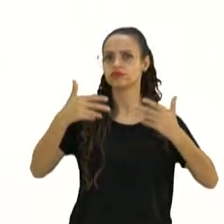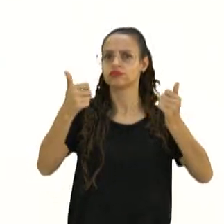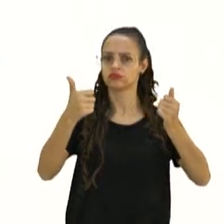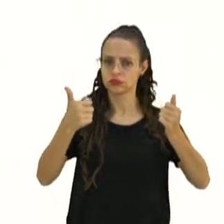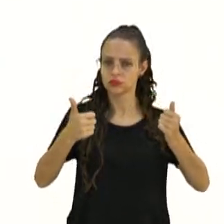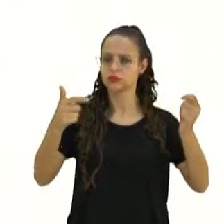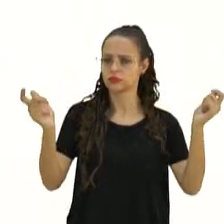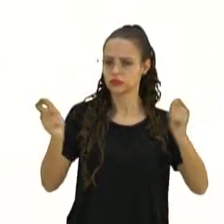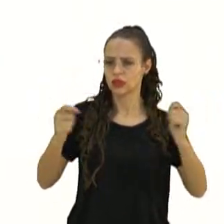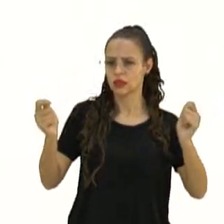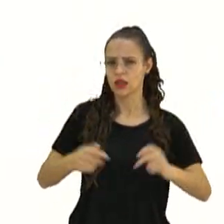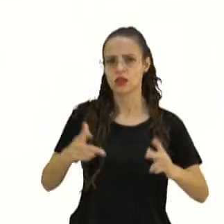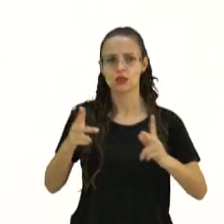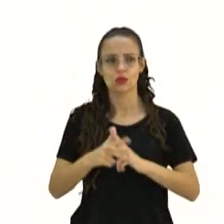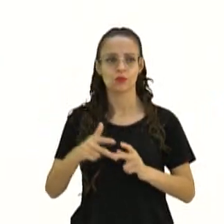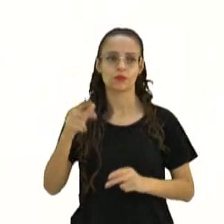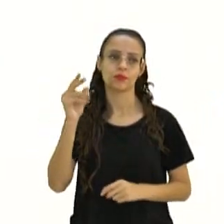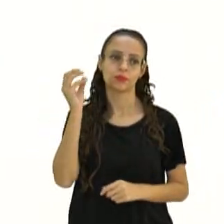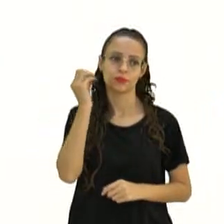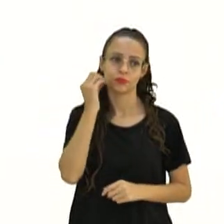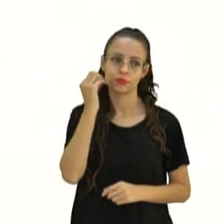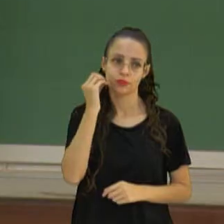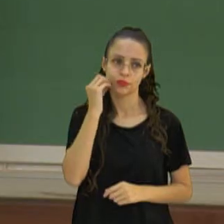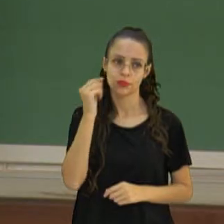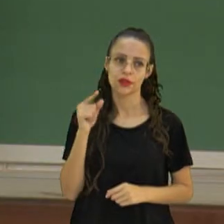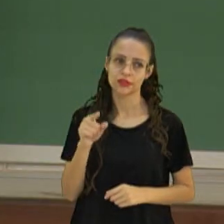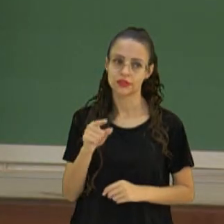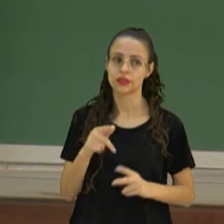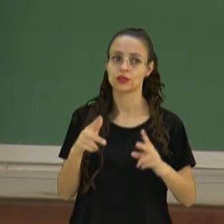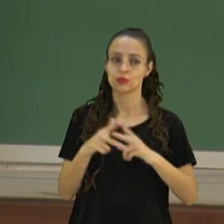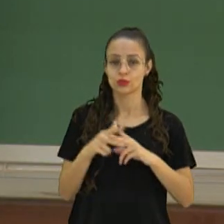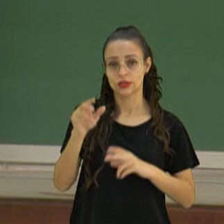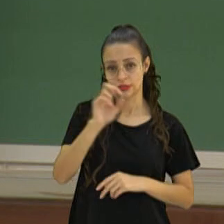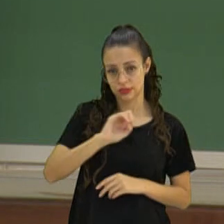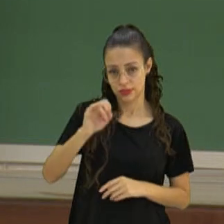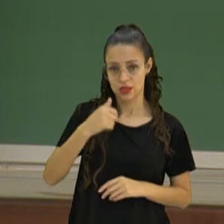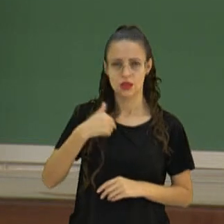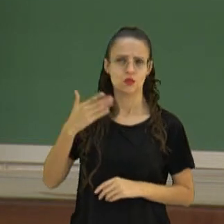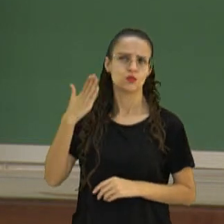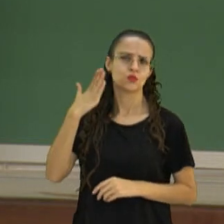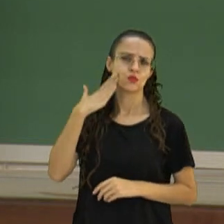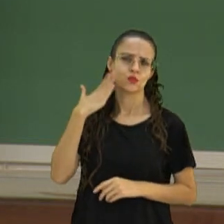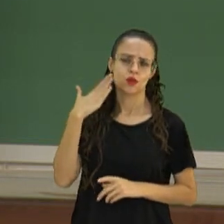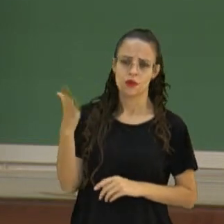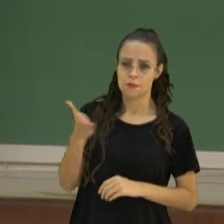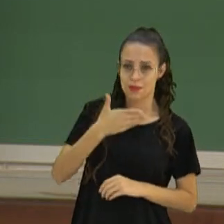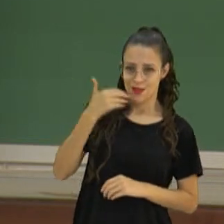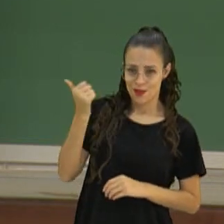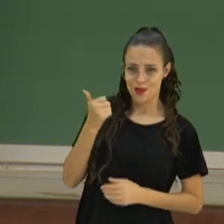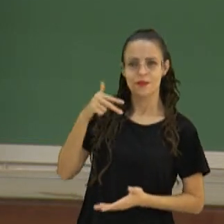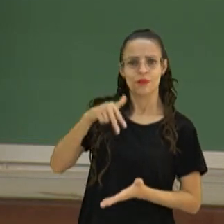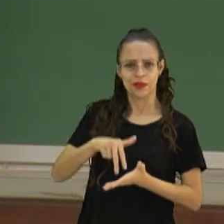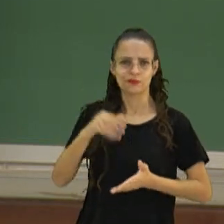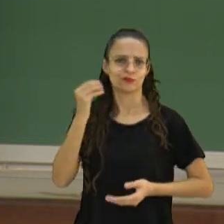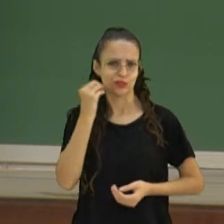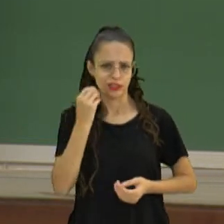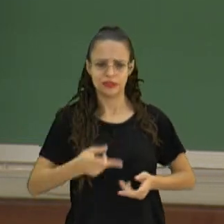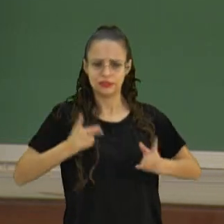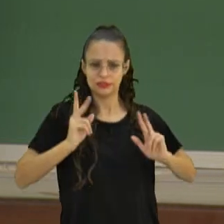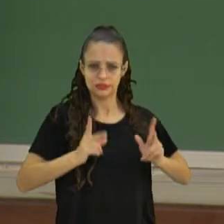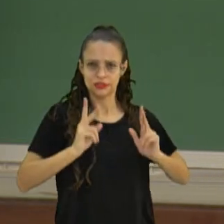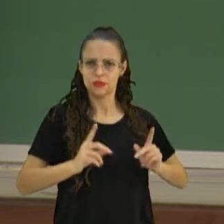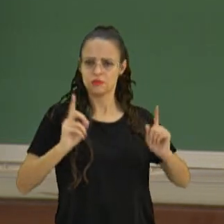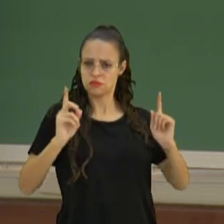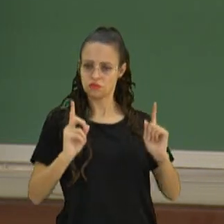performance, né, dentro da luta para tentar sempre manter a luta naquela situação, né? Se eu domino melhor a luta em pé, eu vou tentar manter a luta em pé.